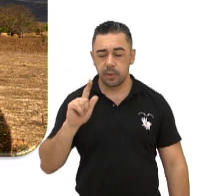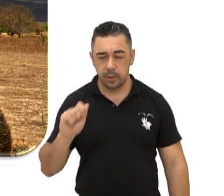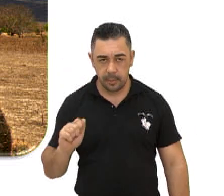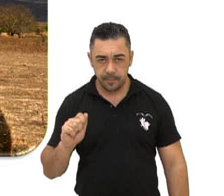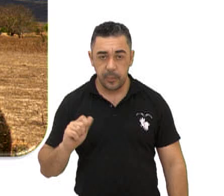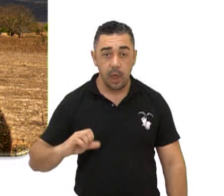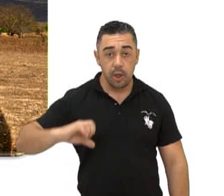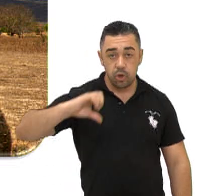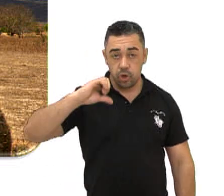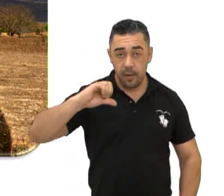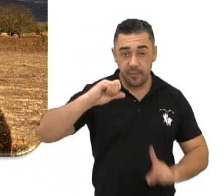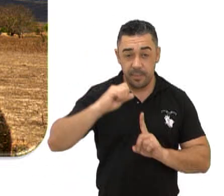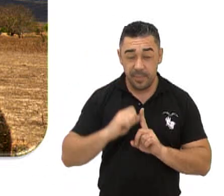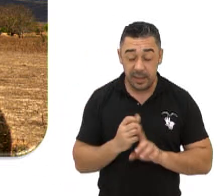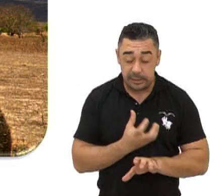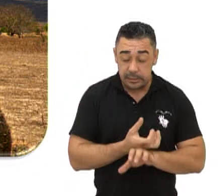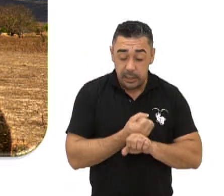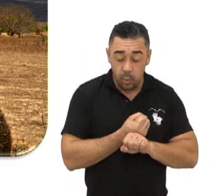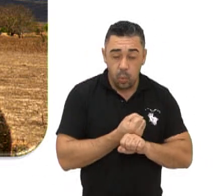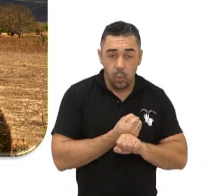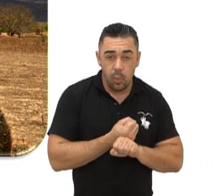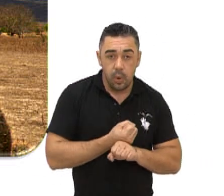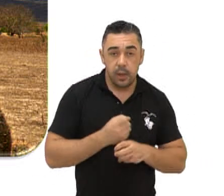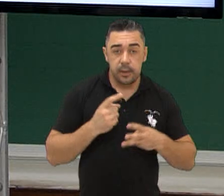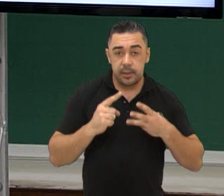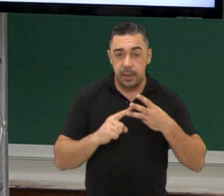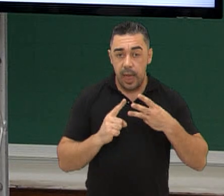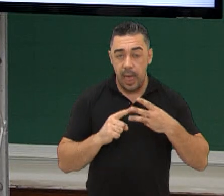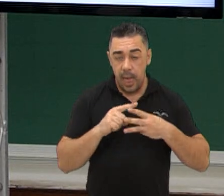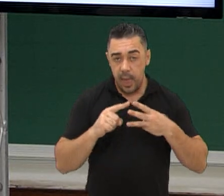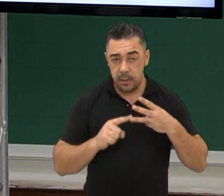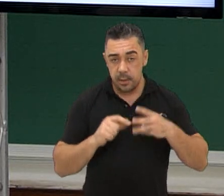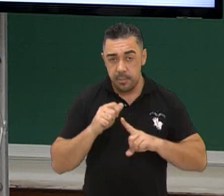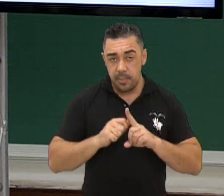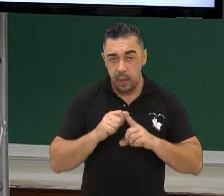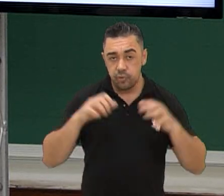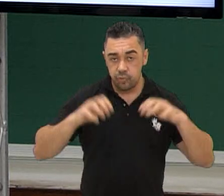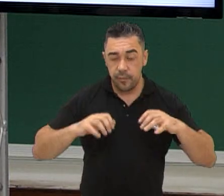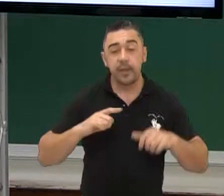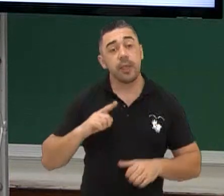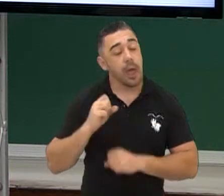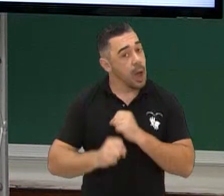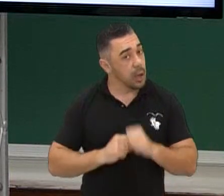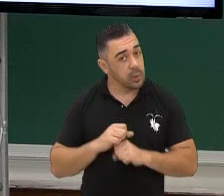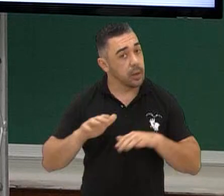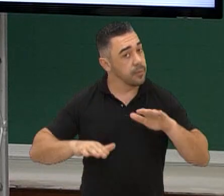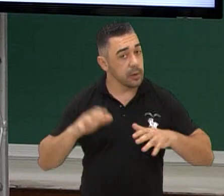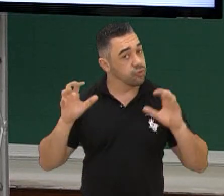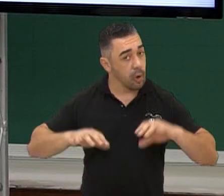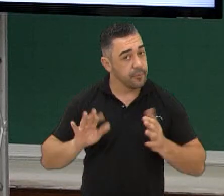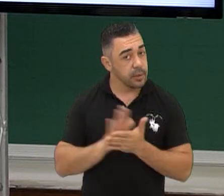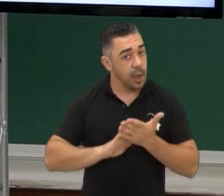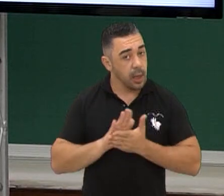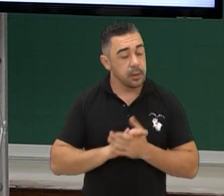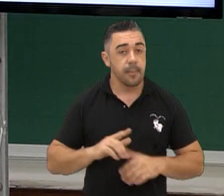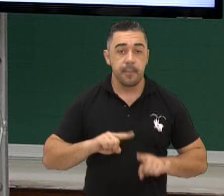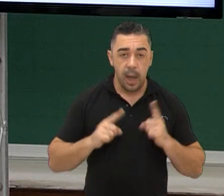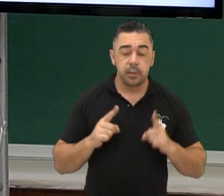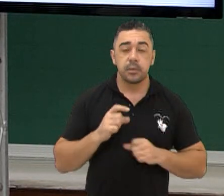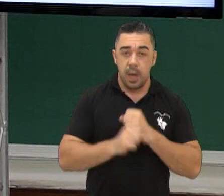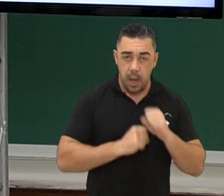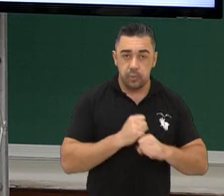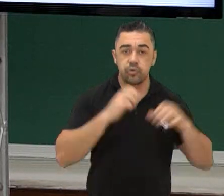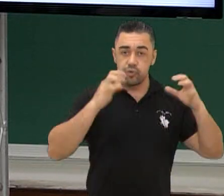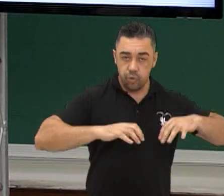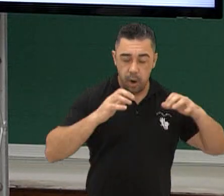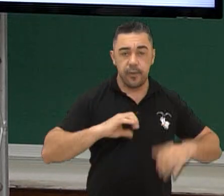9 meses do ano de seca e 3 de chuva. E isso não quer dizer que é igual todo ano. Tem ano que nem chove, tá? Mas o ano que chove geralmente